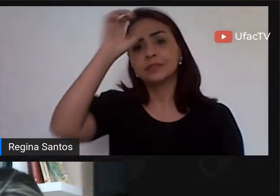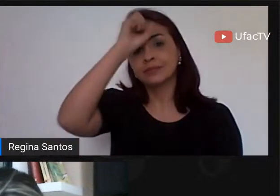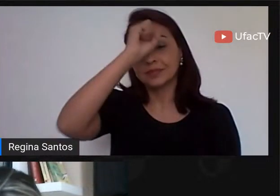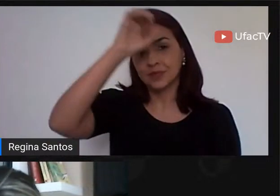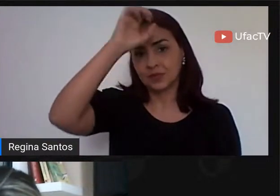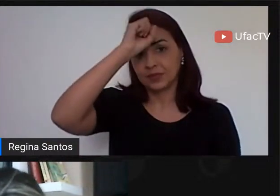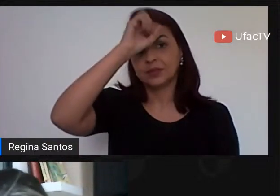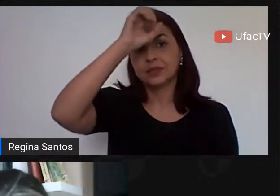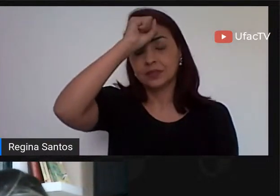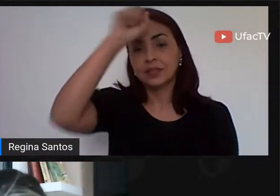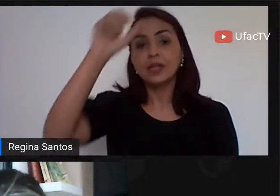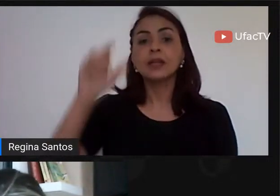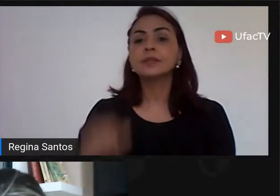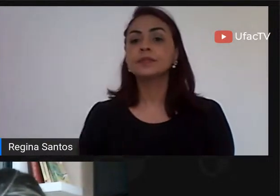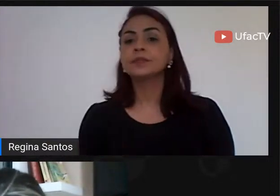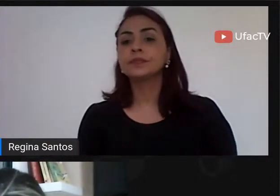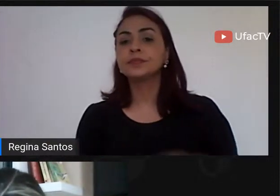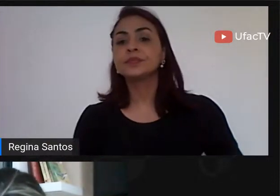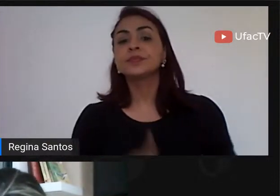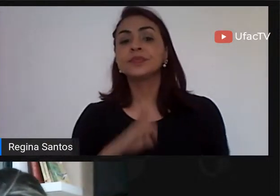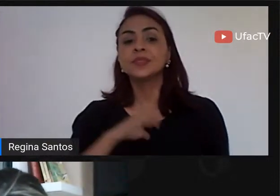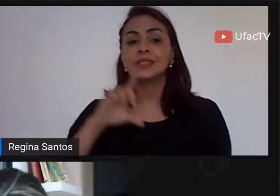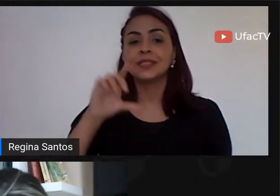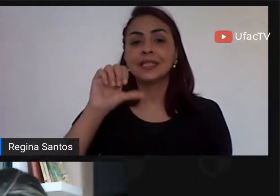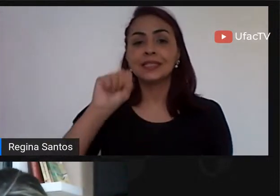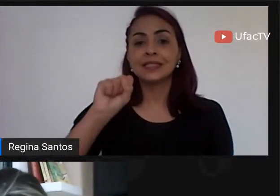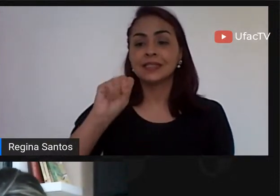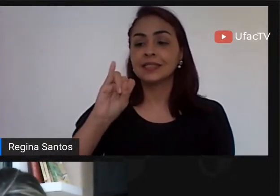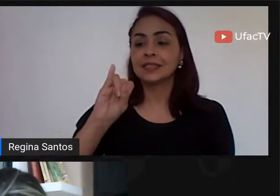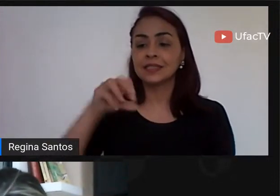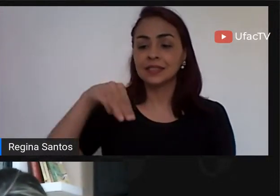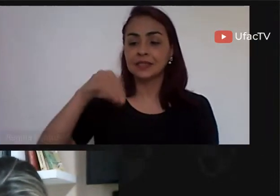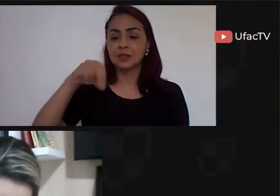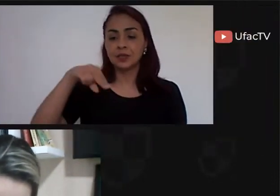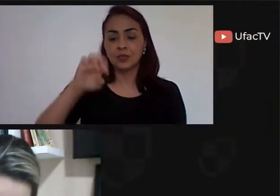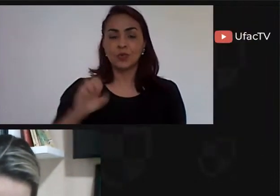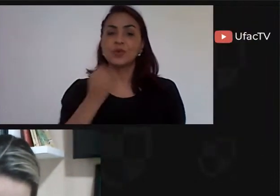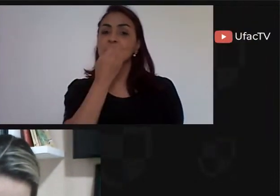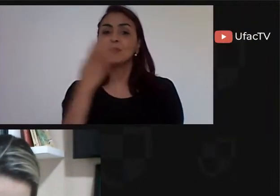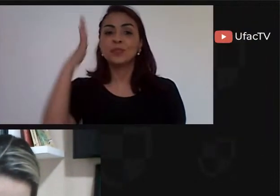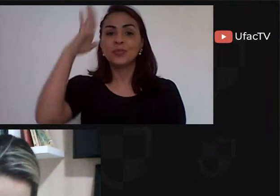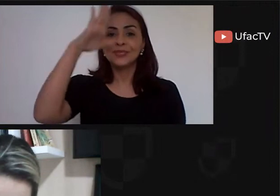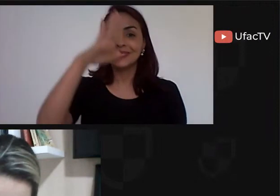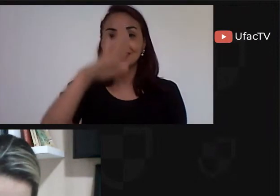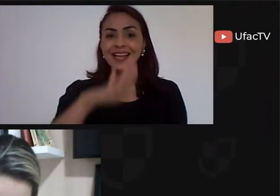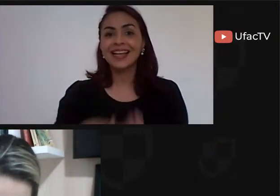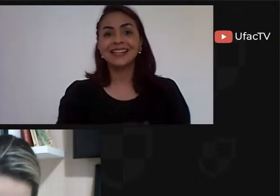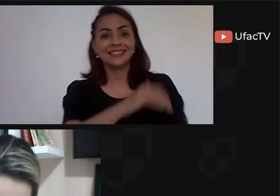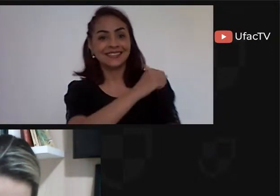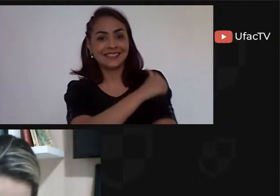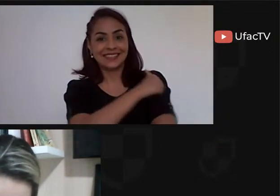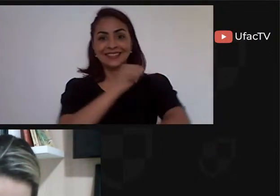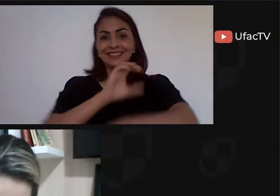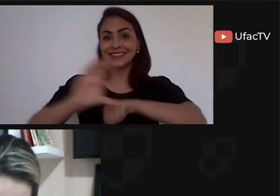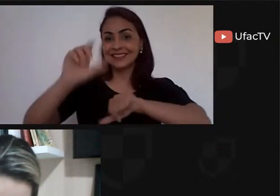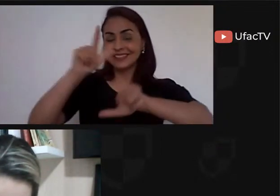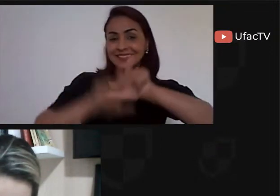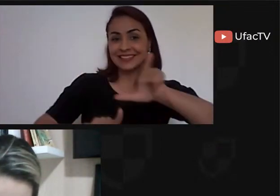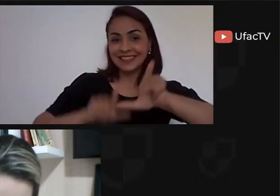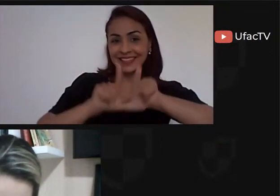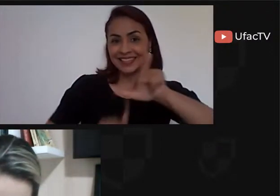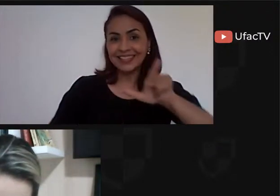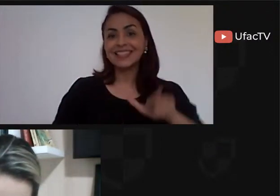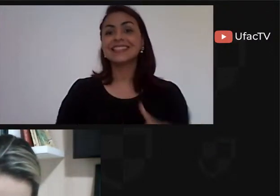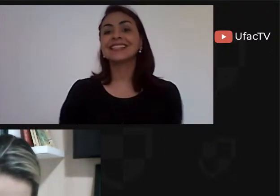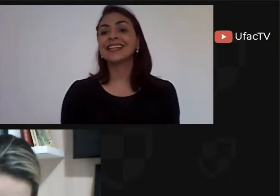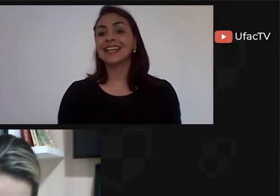Simone Lima, diz boa tarde, parabéns aos professores e alunos de letras, o Alves também, professora Seult, professora Márcia, enfim, os alunos estão aqui